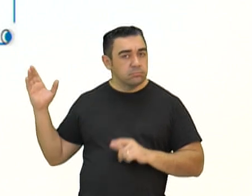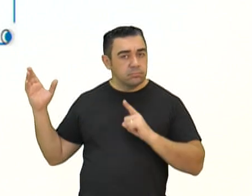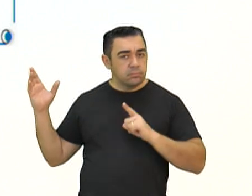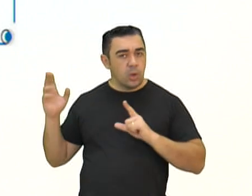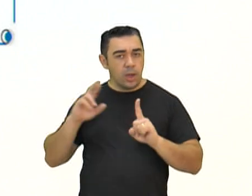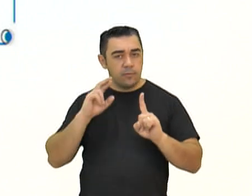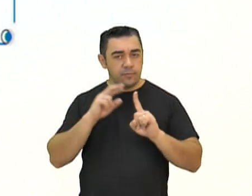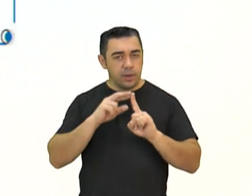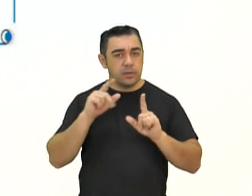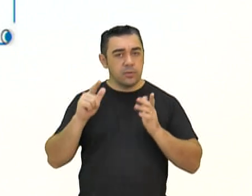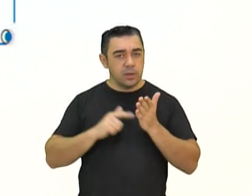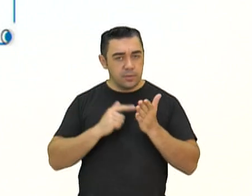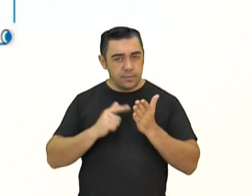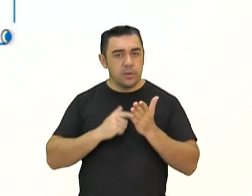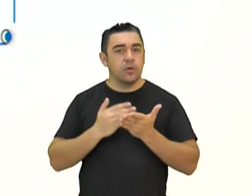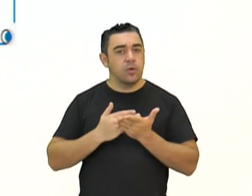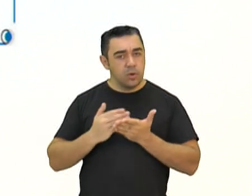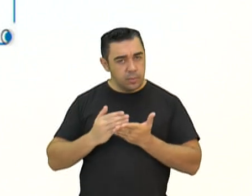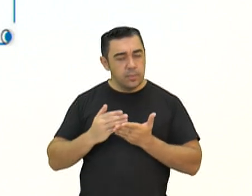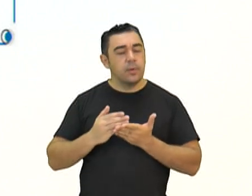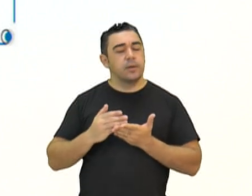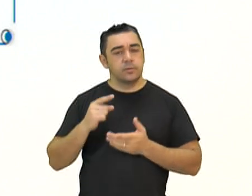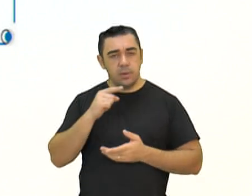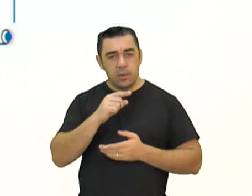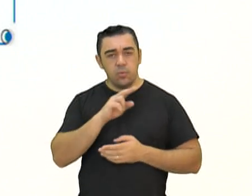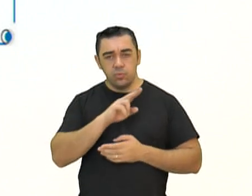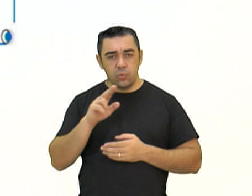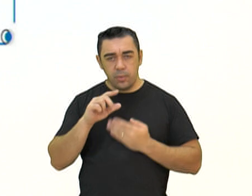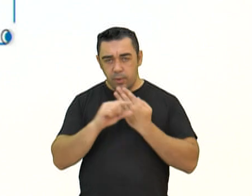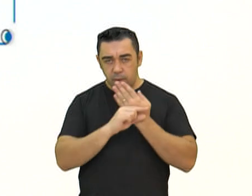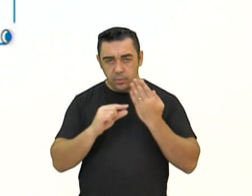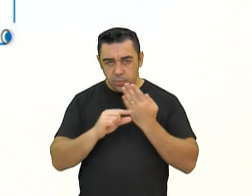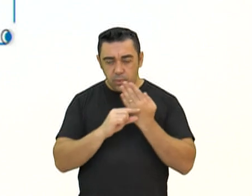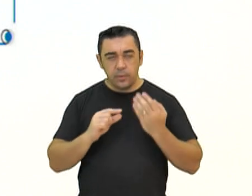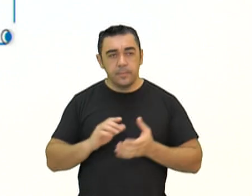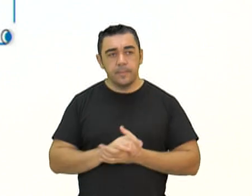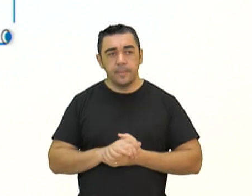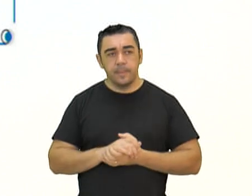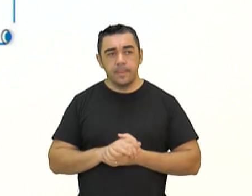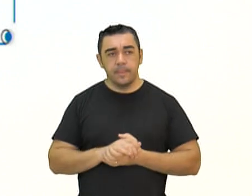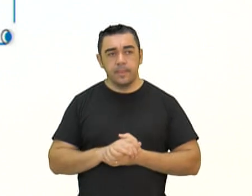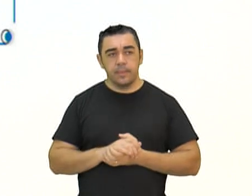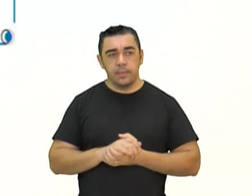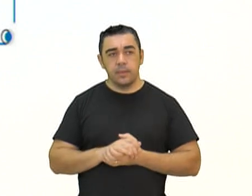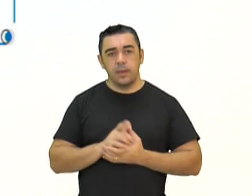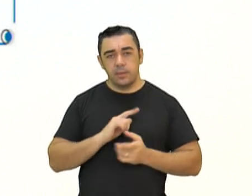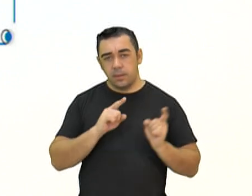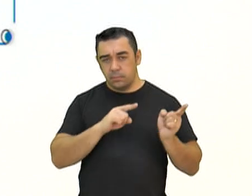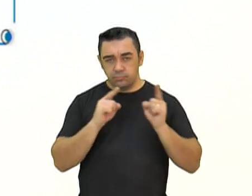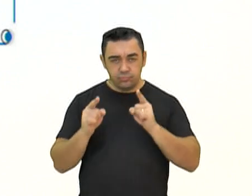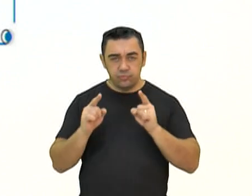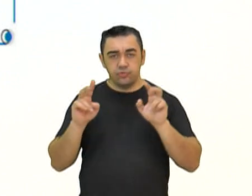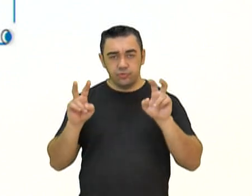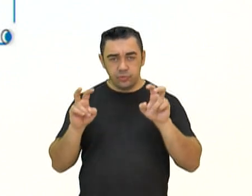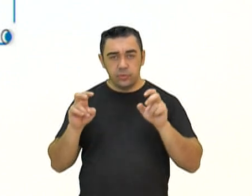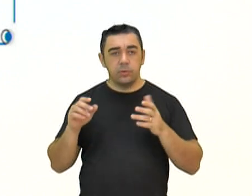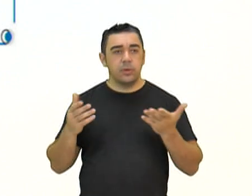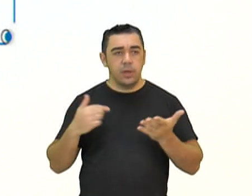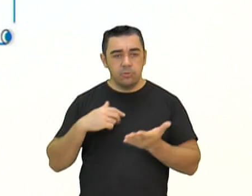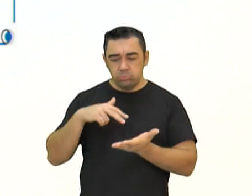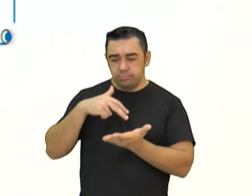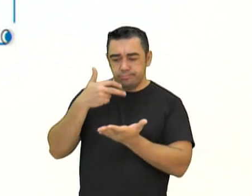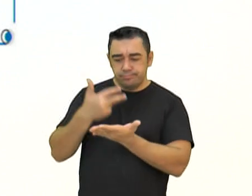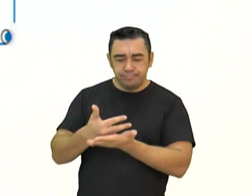uma referência que sempre começa pelo último nome, né, com letras maiúsculas. Aí vem na sequência o título, né, Aquele Tombo que Eu